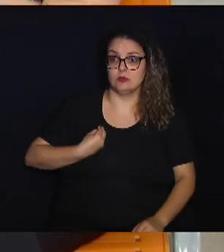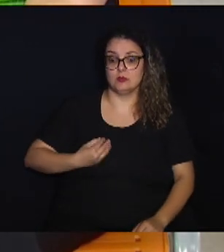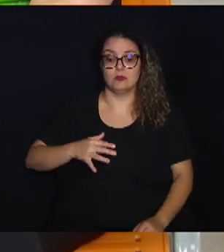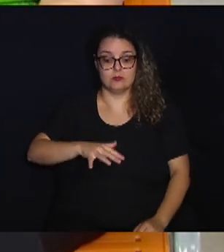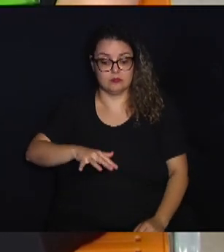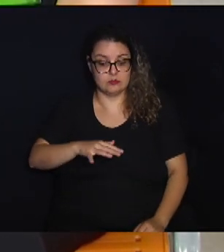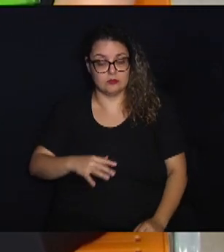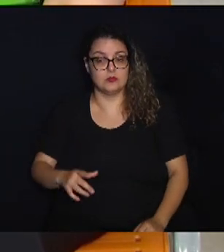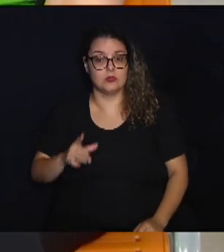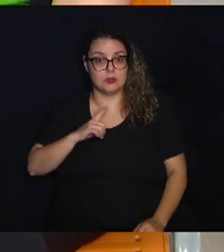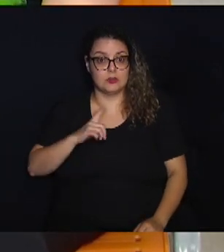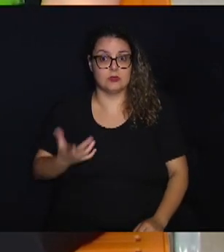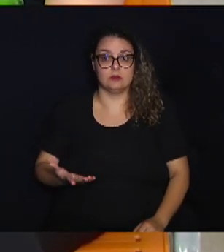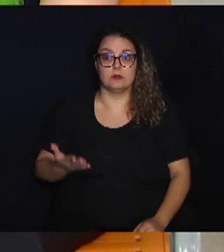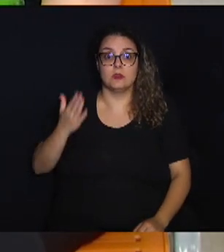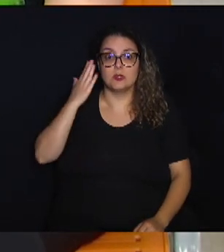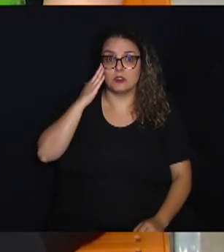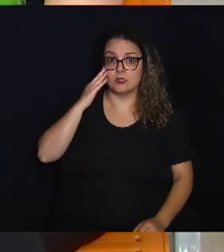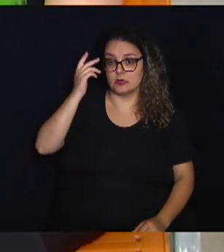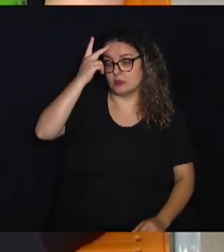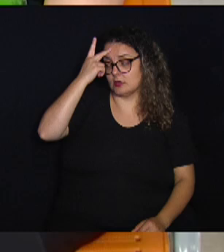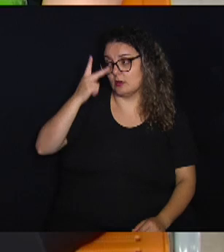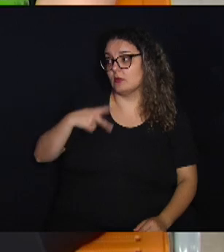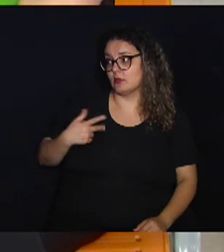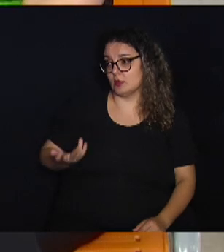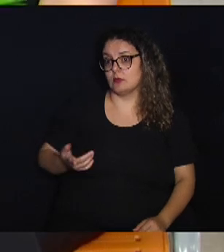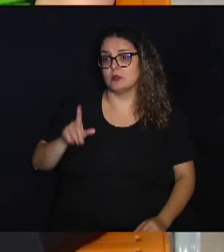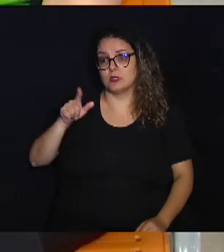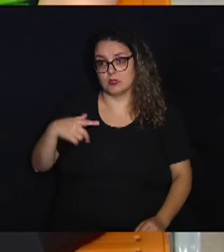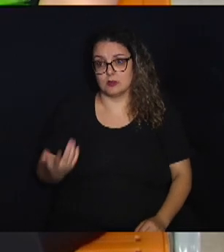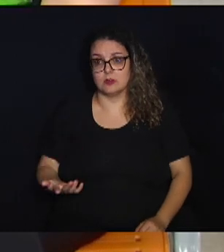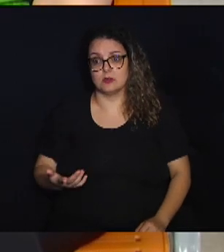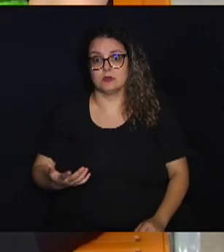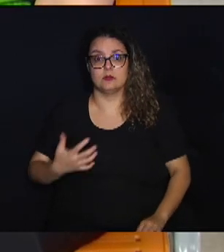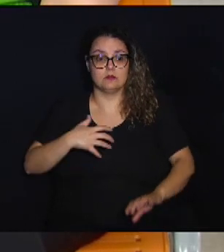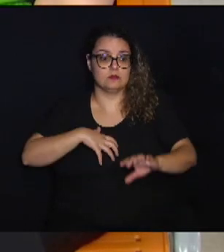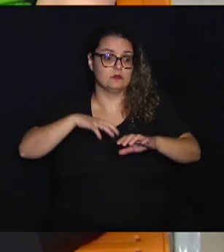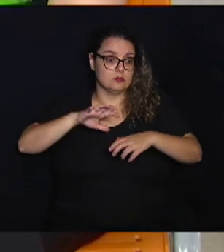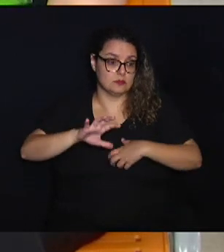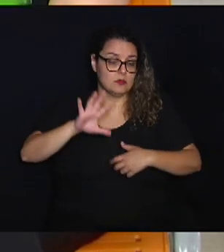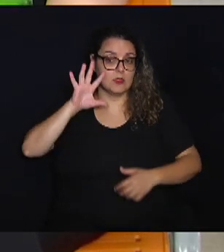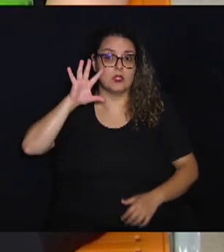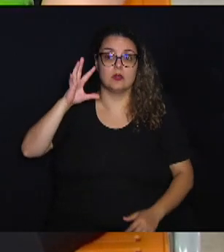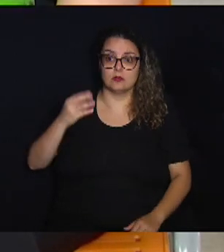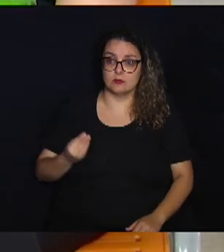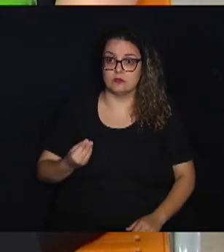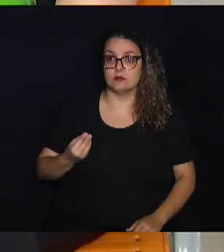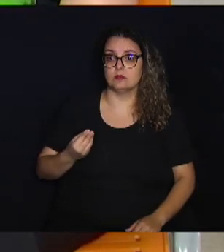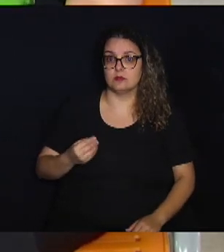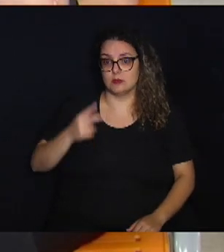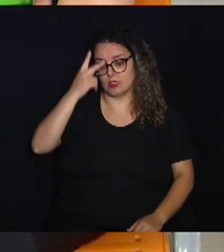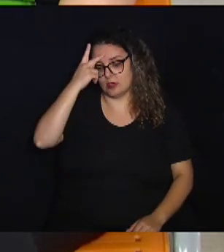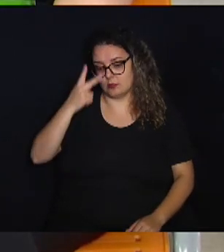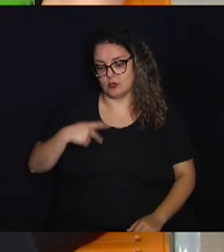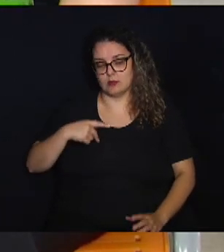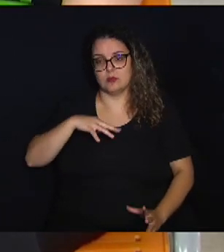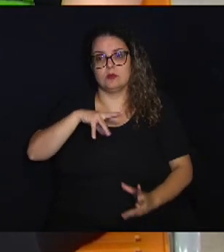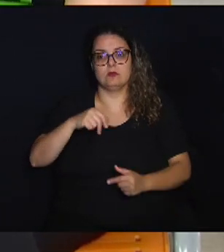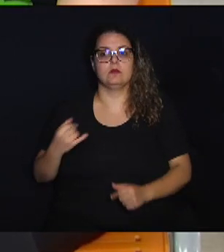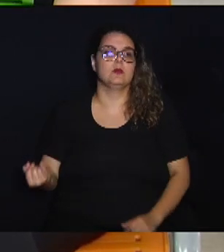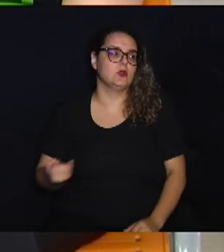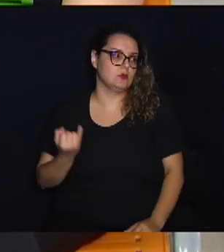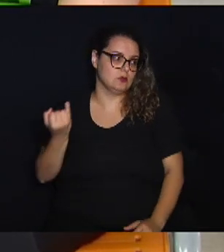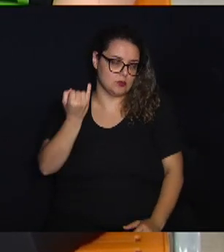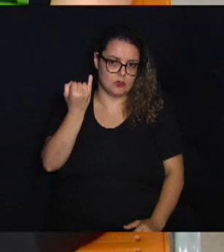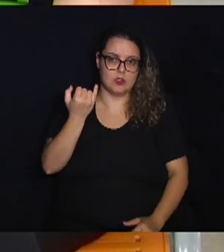e também entender a nós mesmos. Então, a literatura ela é uma chave de humanização, de compreensão de si, do mundo, essencial. E